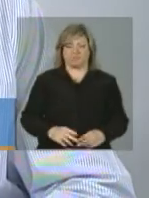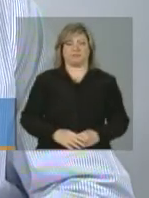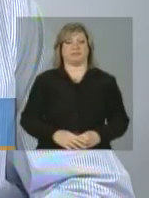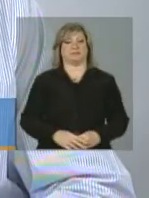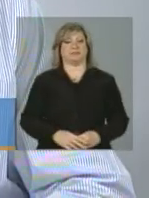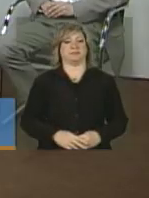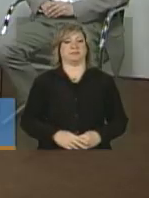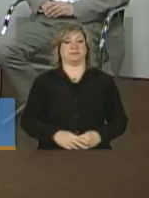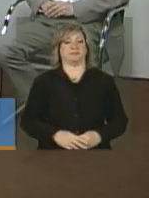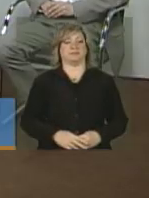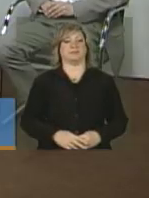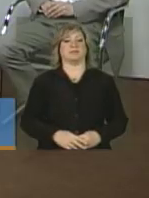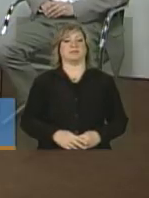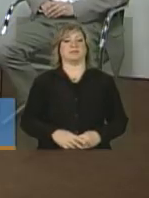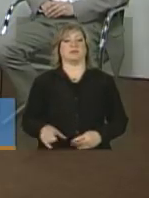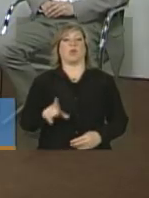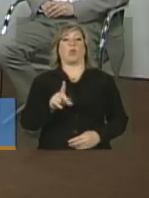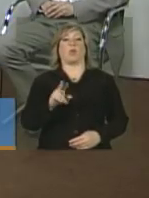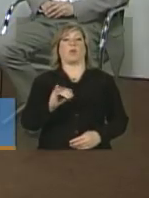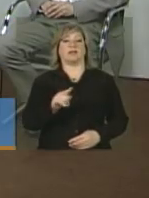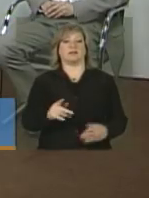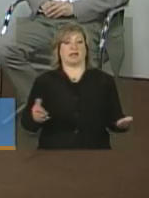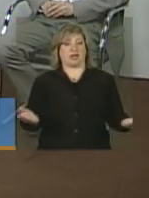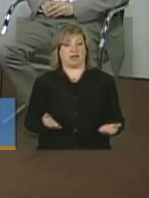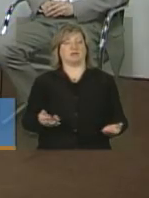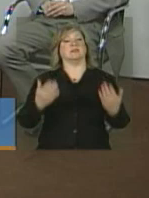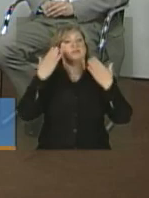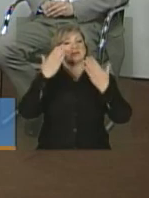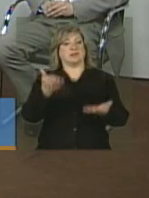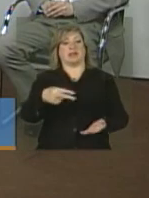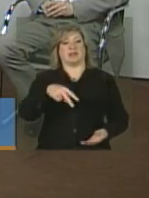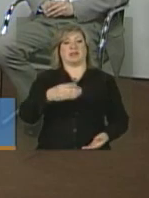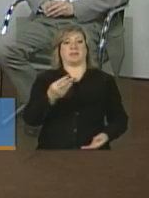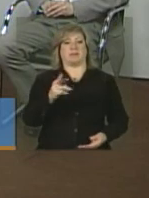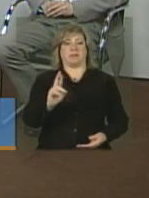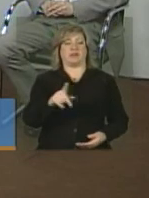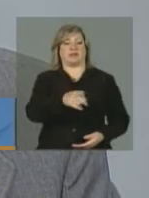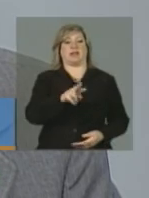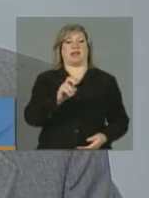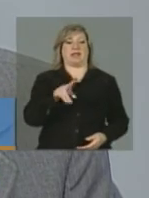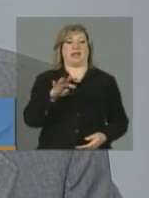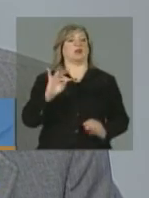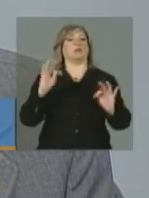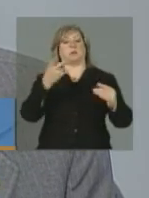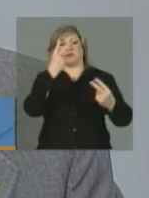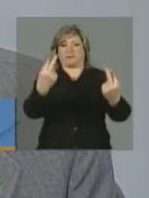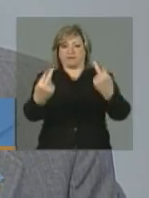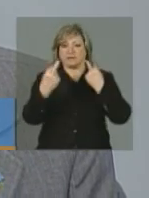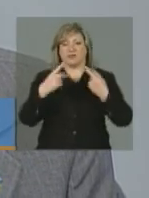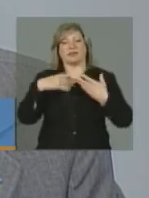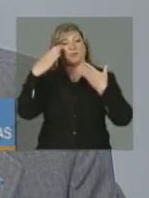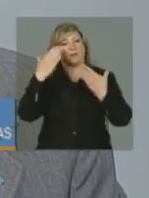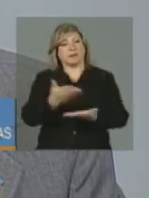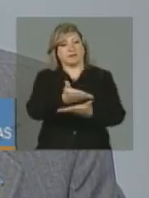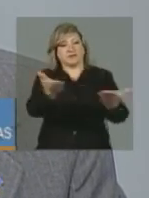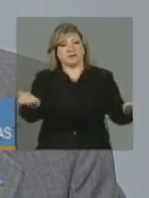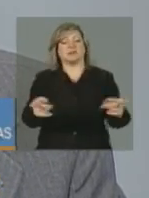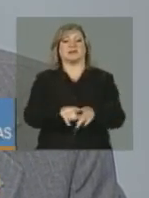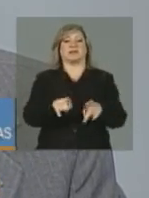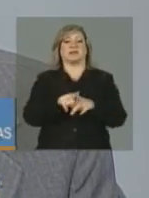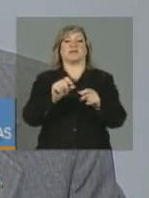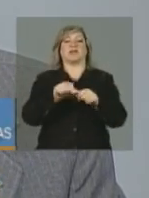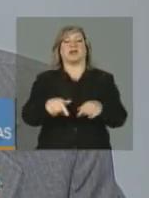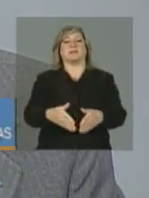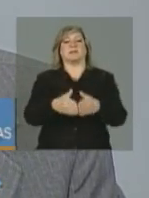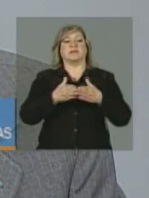senhas. Luiz? Bom, agradecer a NBR, a Renata, agradecer a todos que estão nos assistindo e fazer aqui um